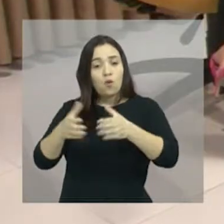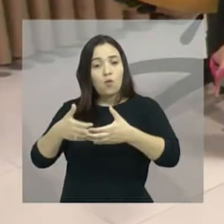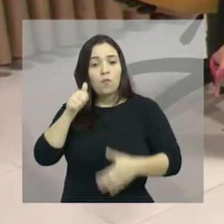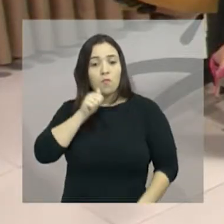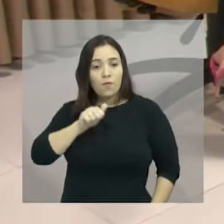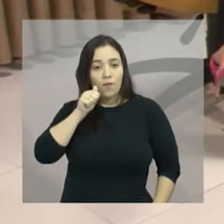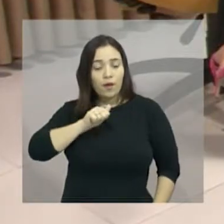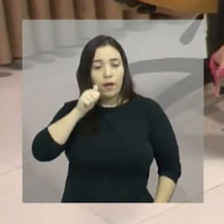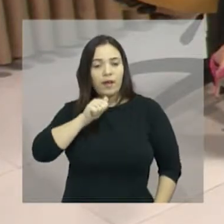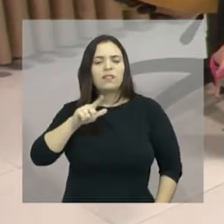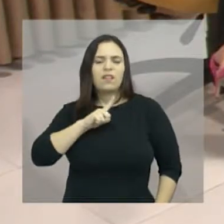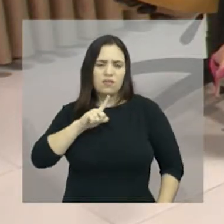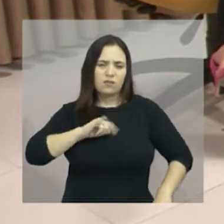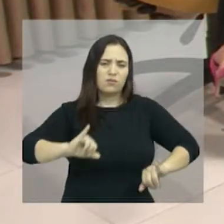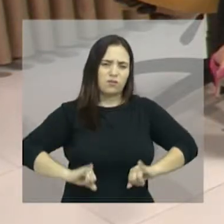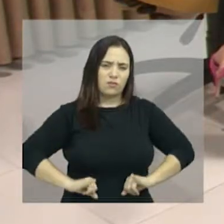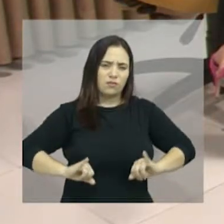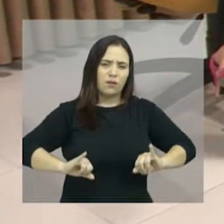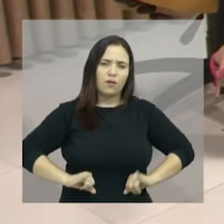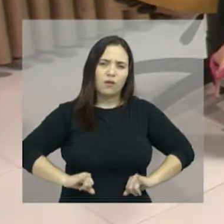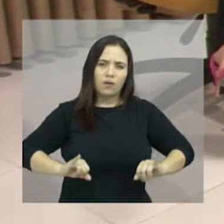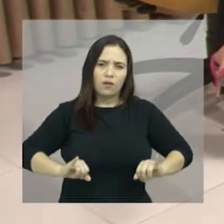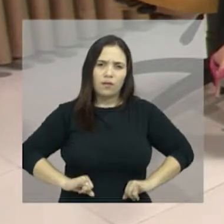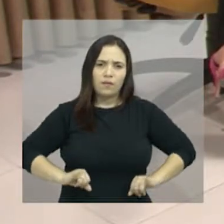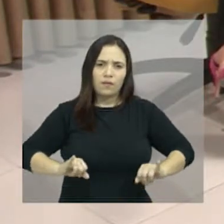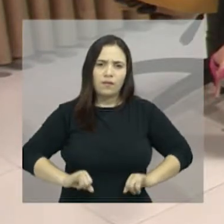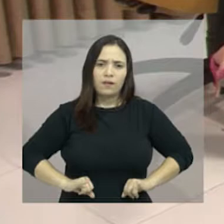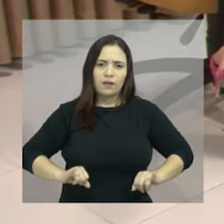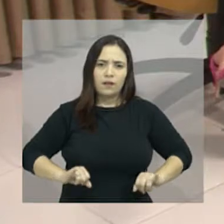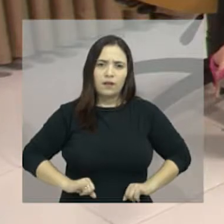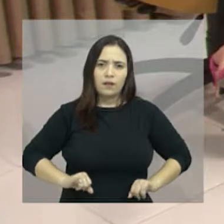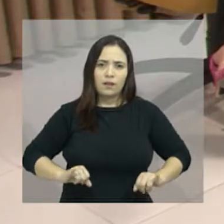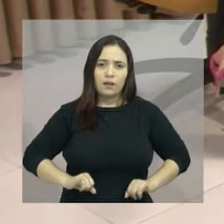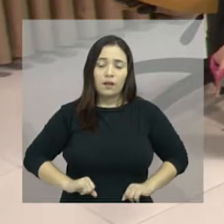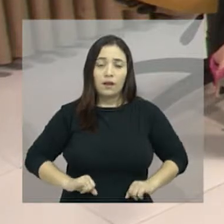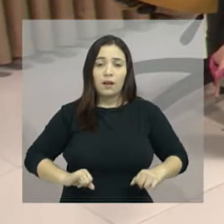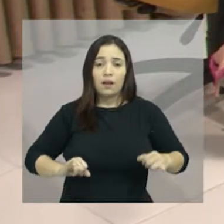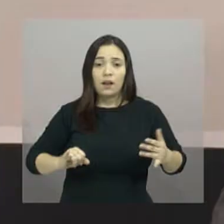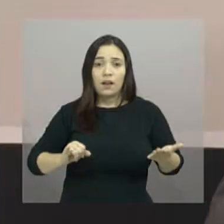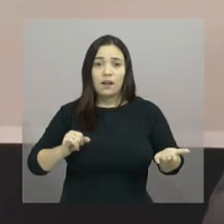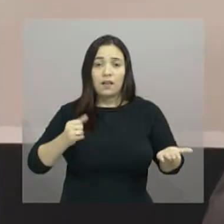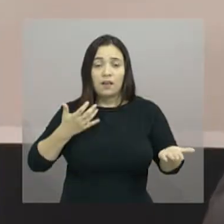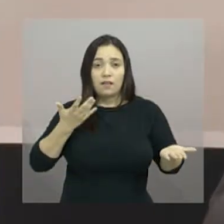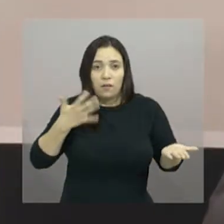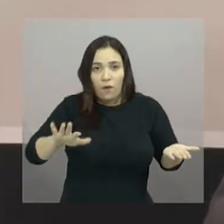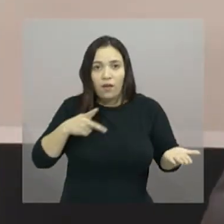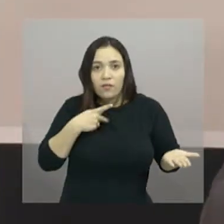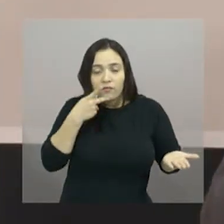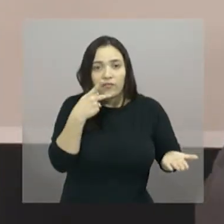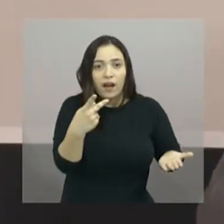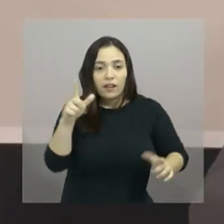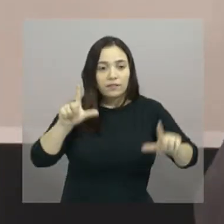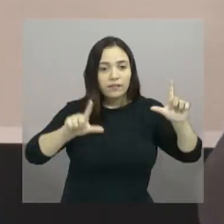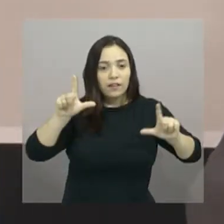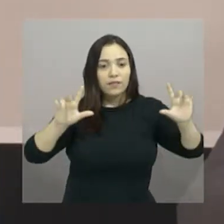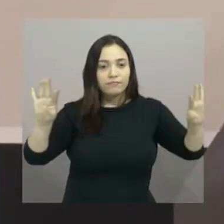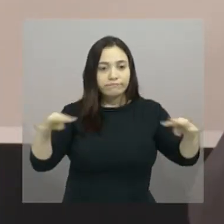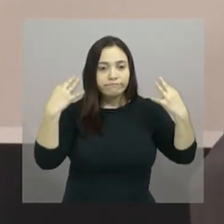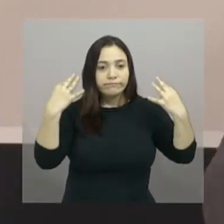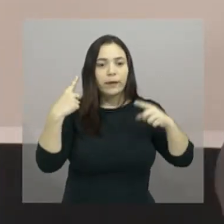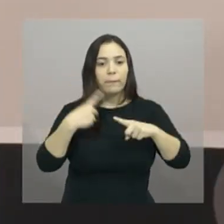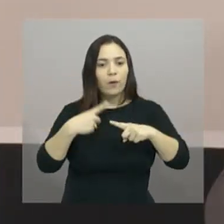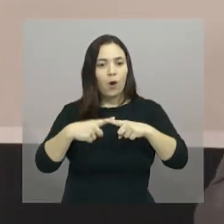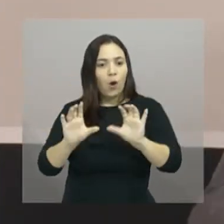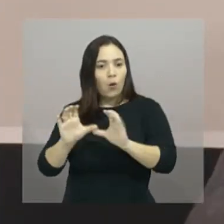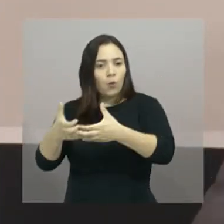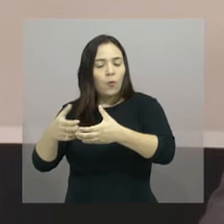extremamente sofrido até, Não sei se elas gostariam que eu dissesse isso na TV, porque é um grupo muito aguerrido, que